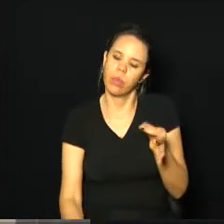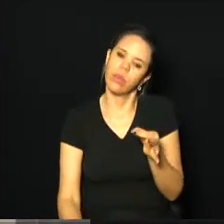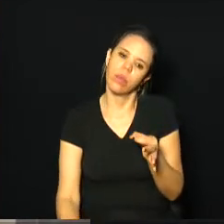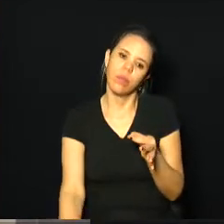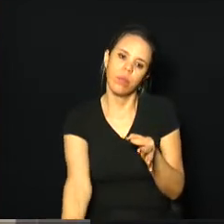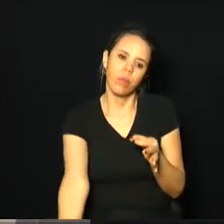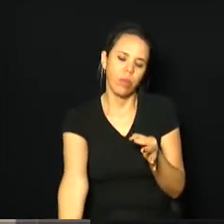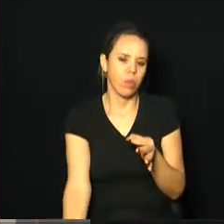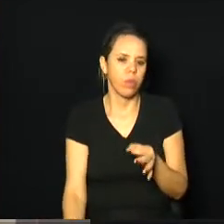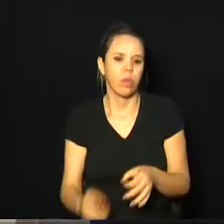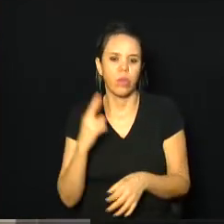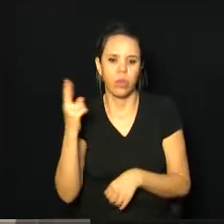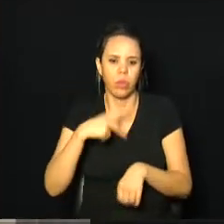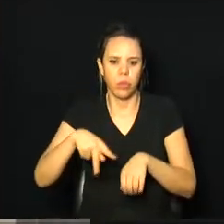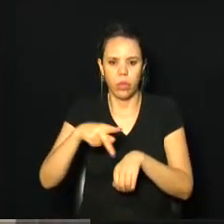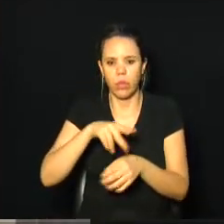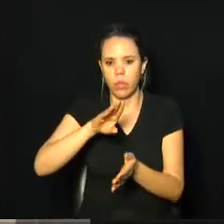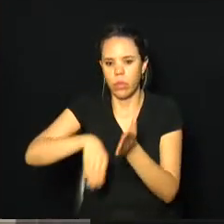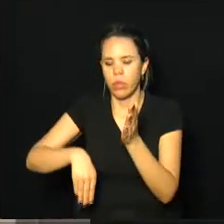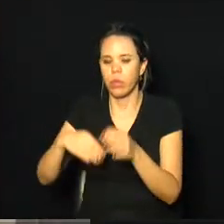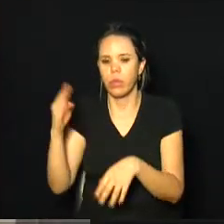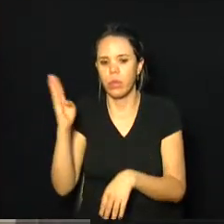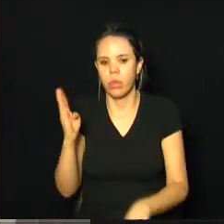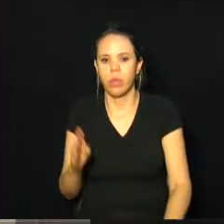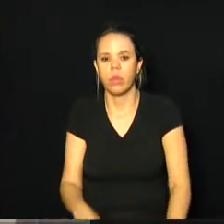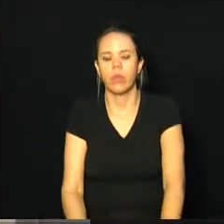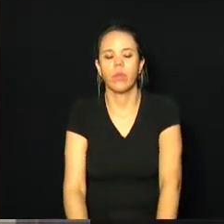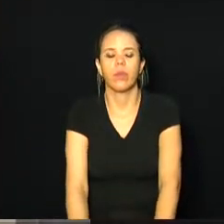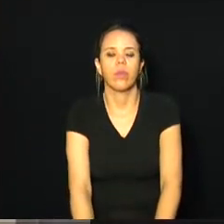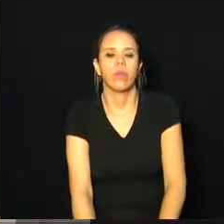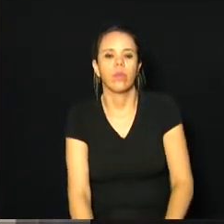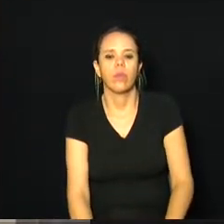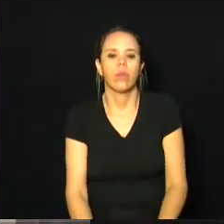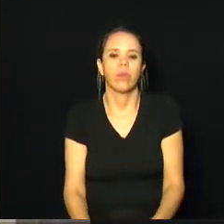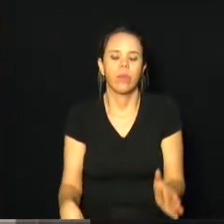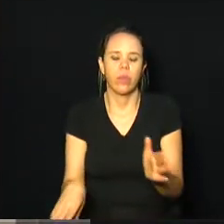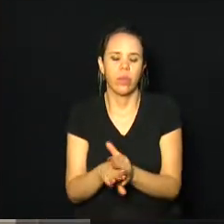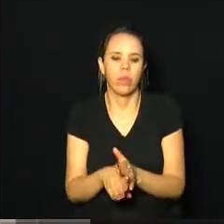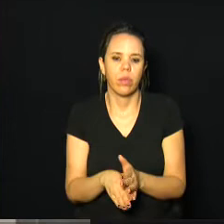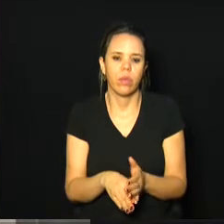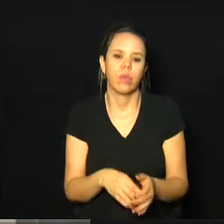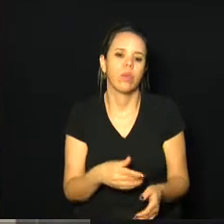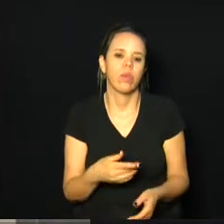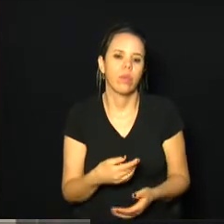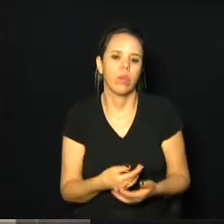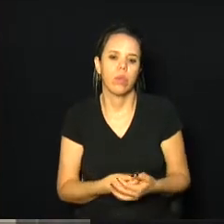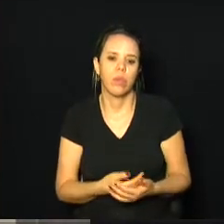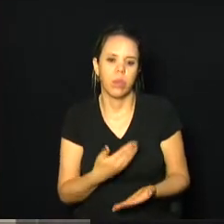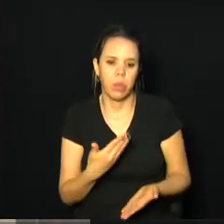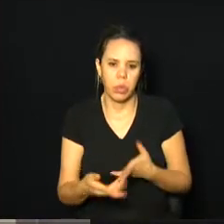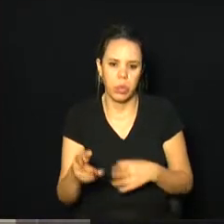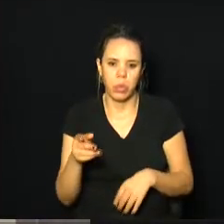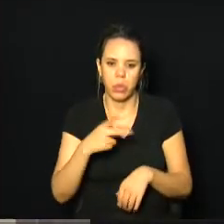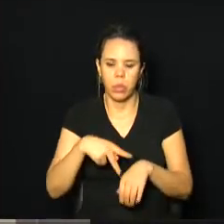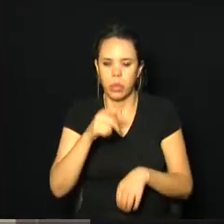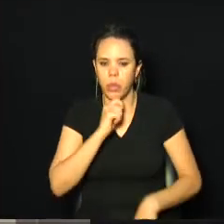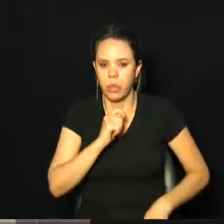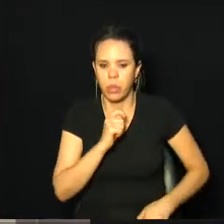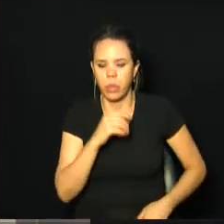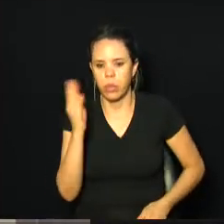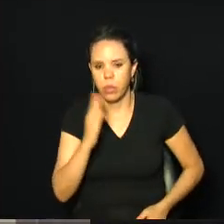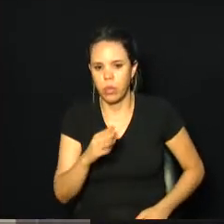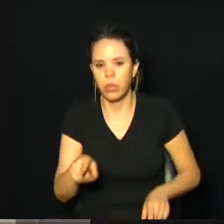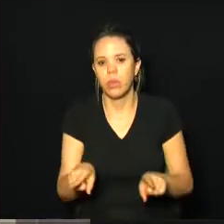pegou a Rússia foi lá e tirou o Brasil, e aí chega lá e perde para a Argentina, perdeu para a Argentina no Brasil, mas a Rússia também